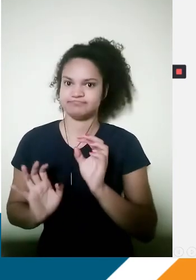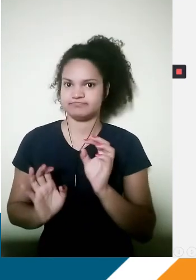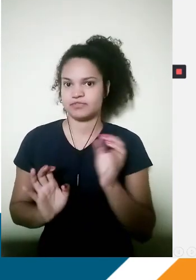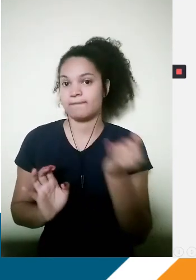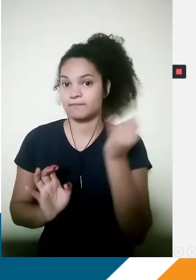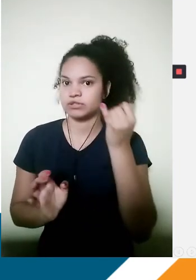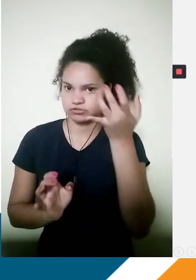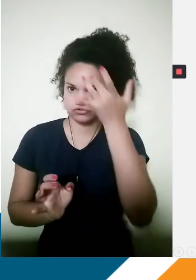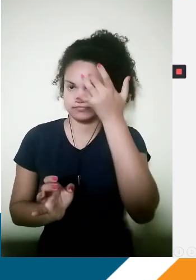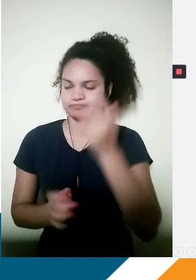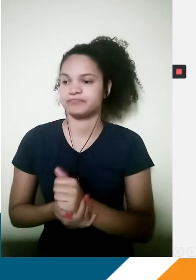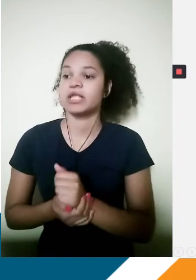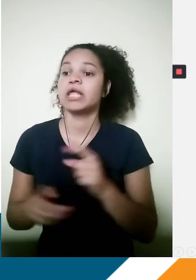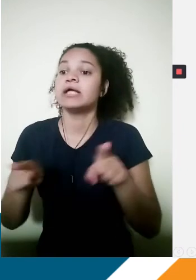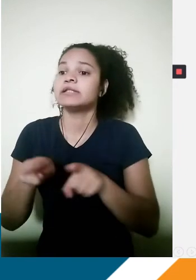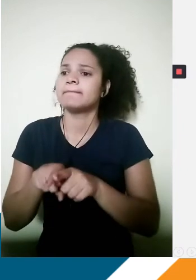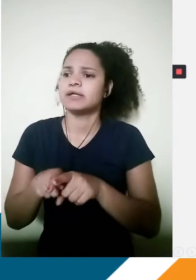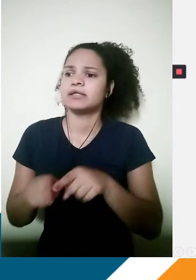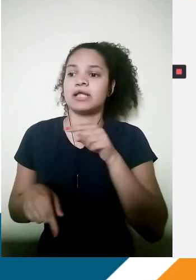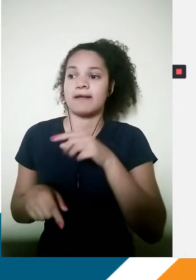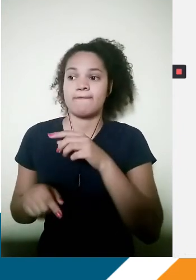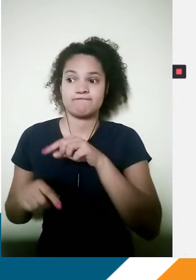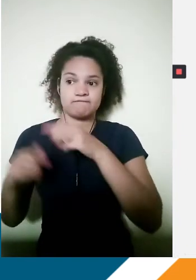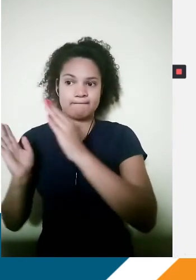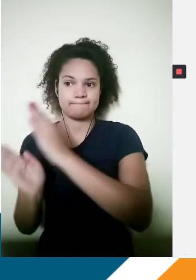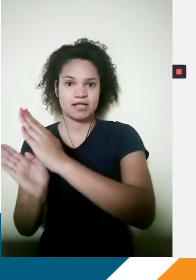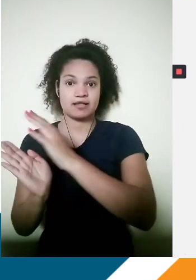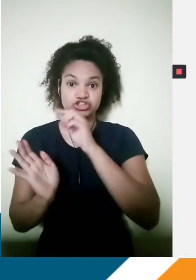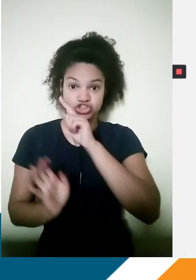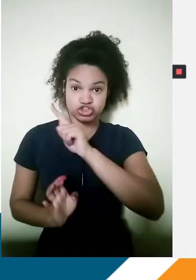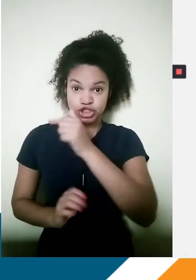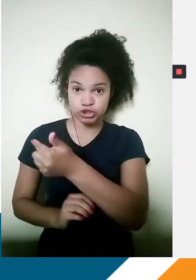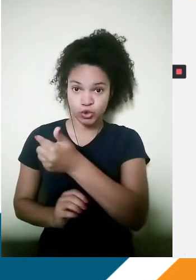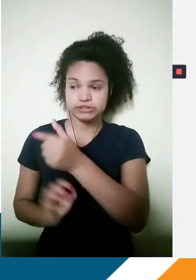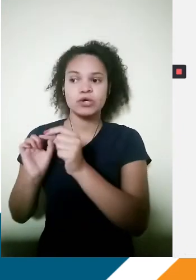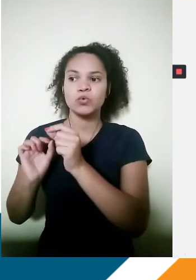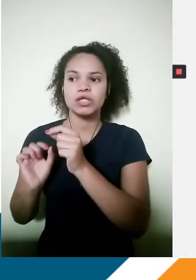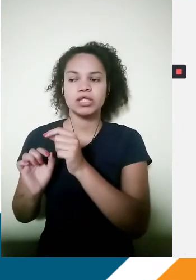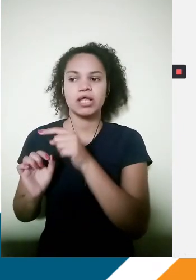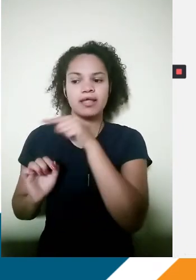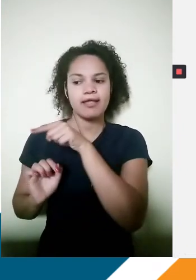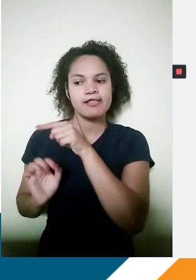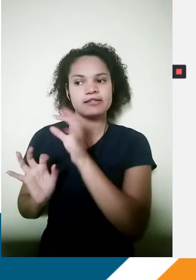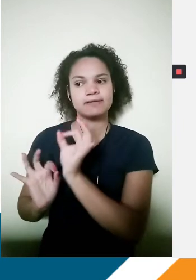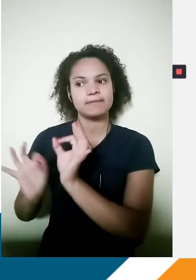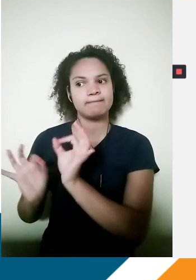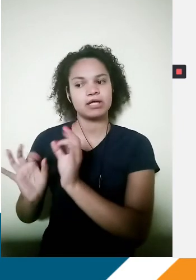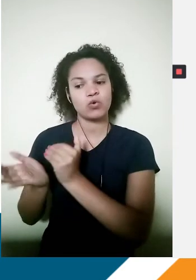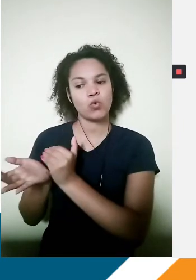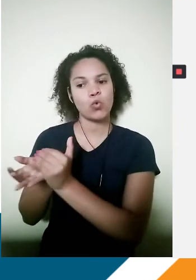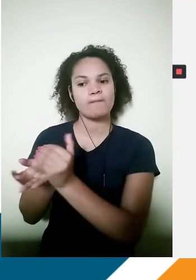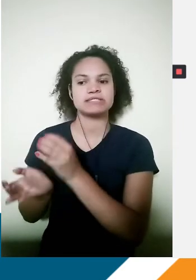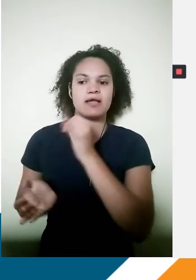é já um preparo, onde toda a estrutura nuclear, a estrutura celular, se prepara para o início da mitose,